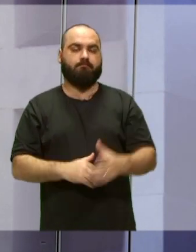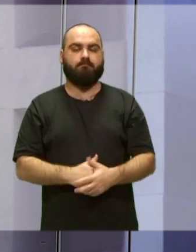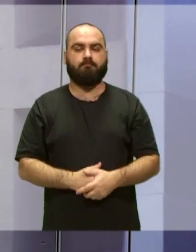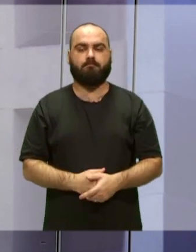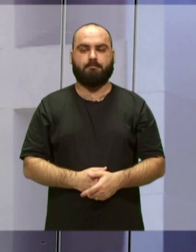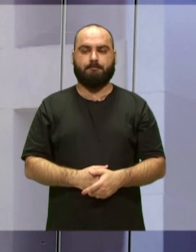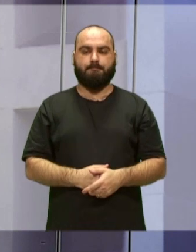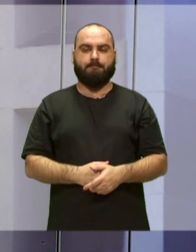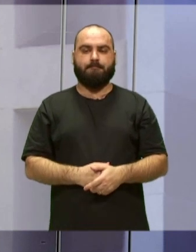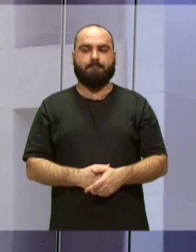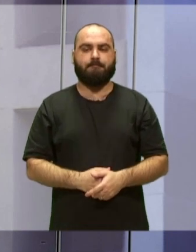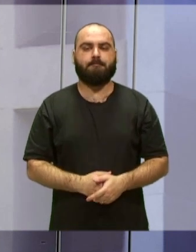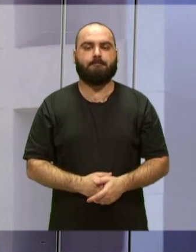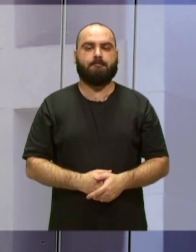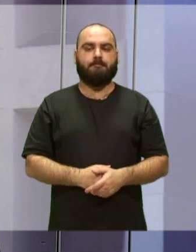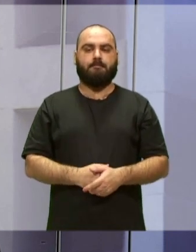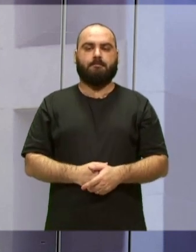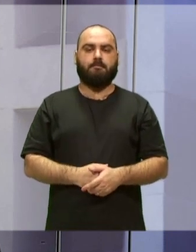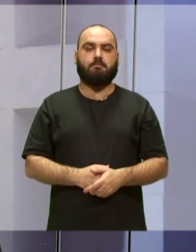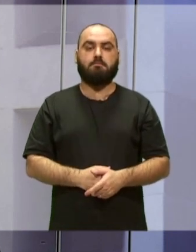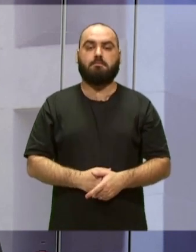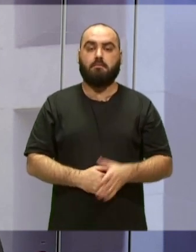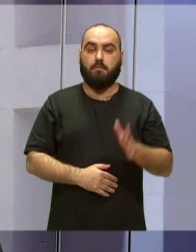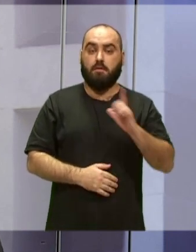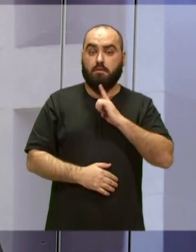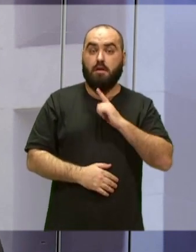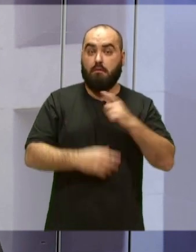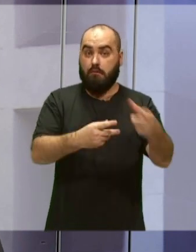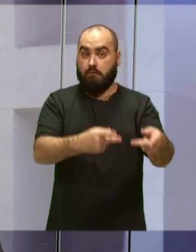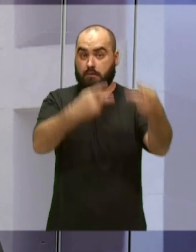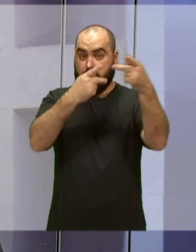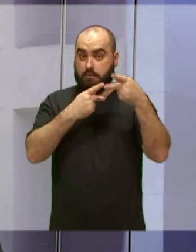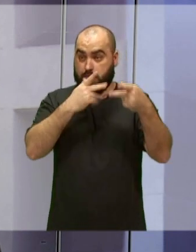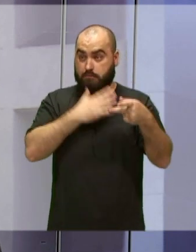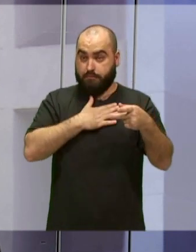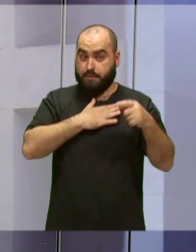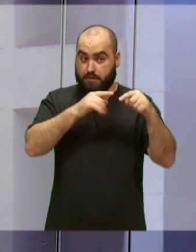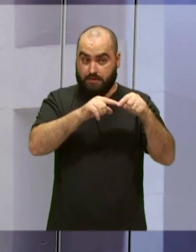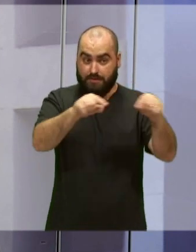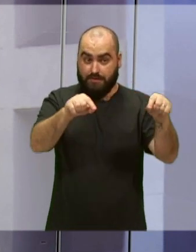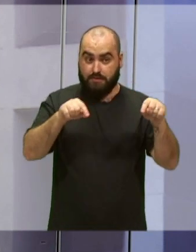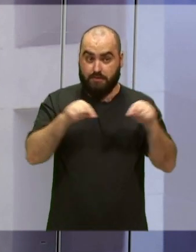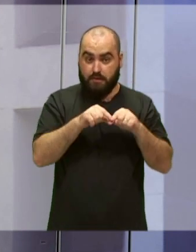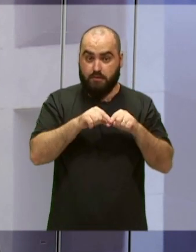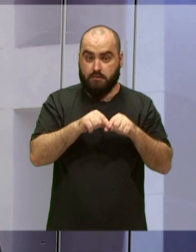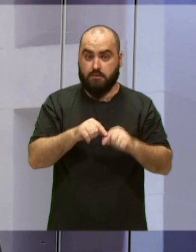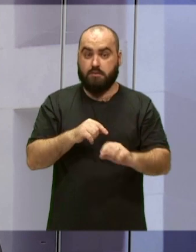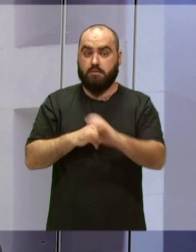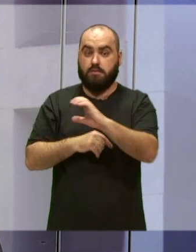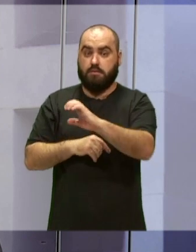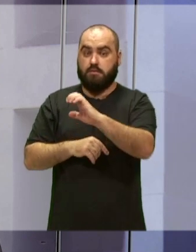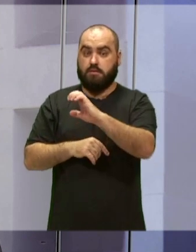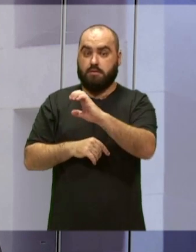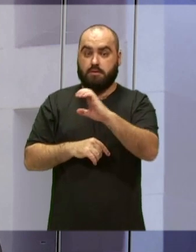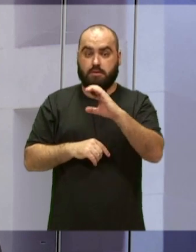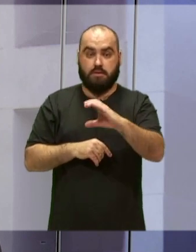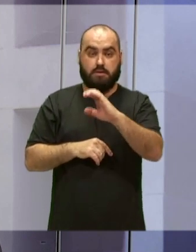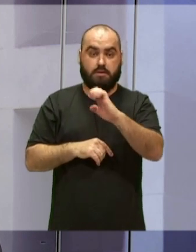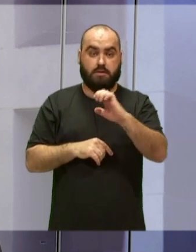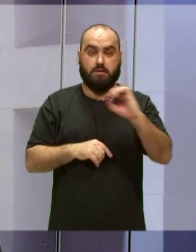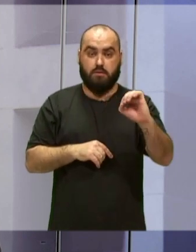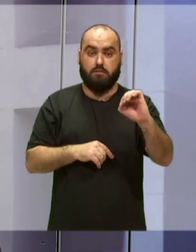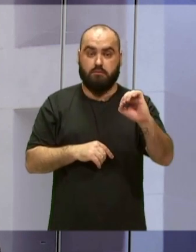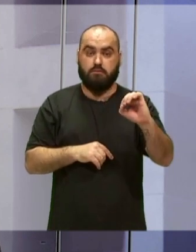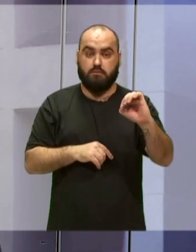é que eu recebi visita aqui no gabinete Maurício de senhor que saiu de Genebra pegou um